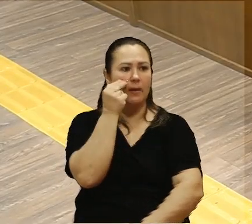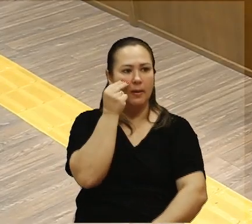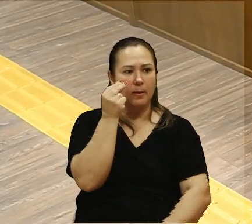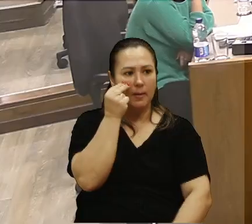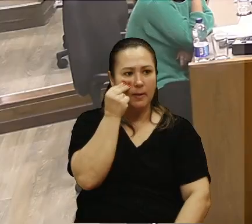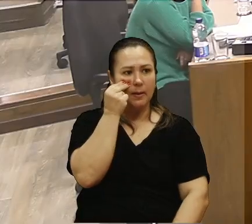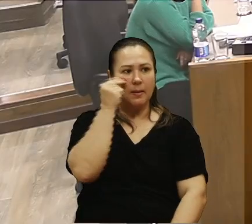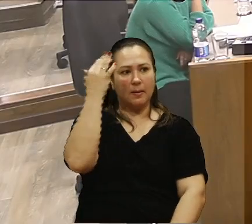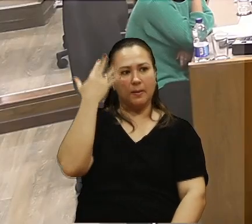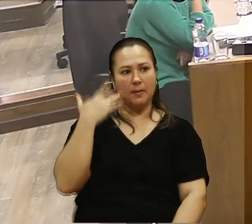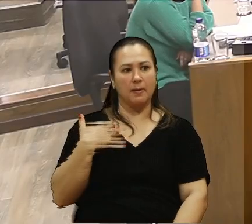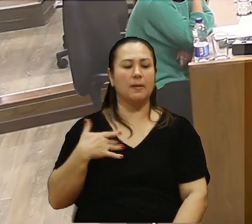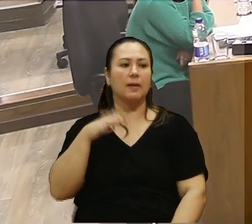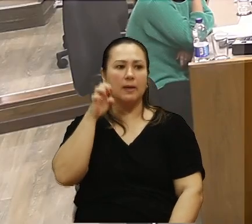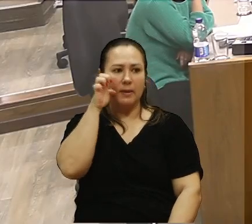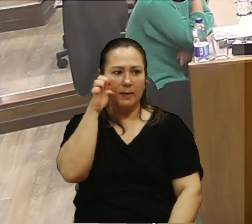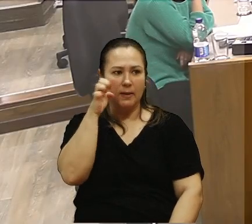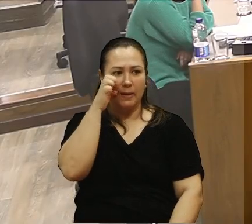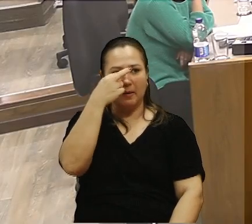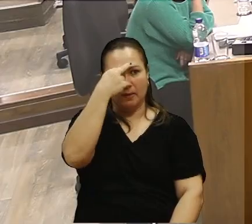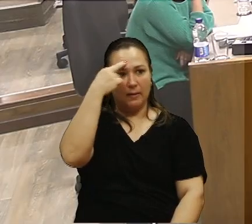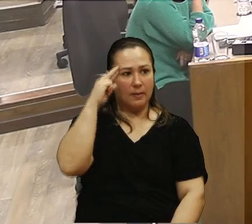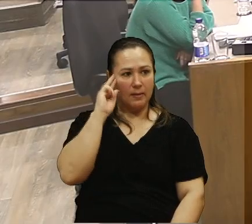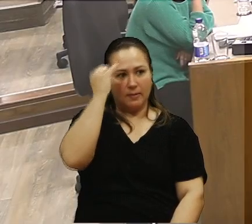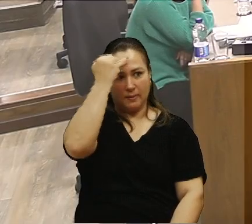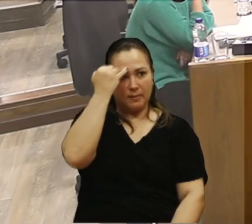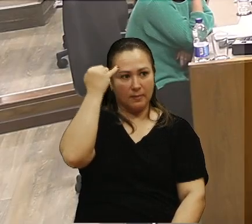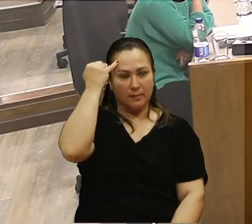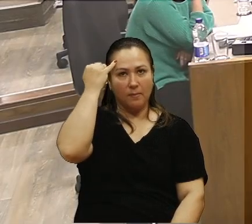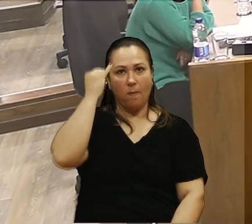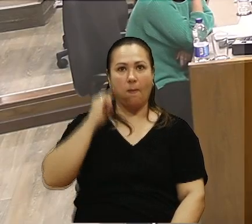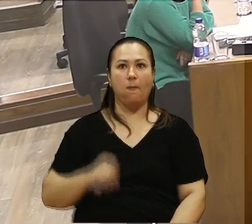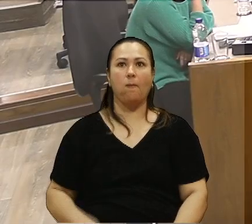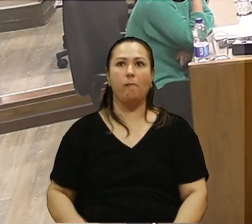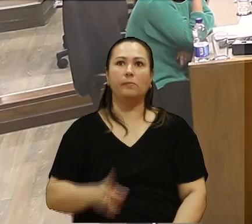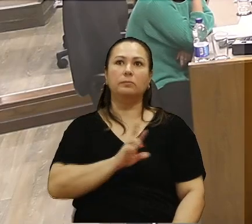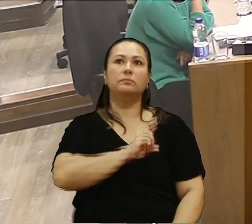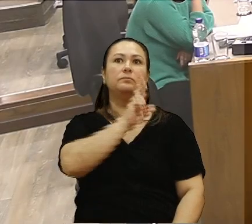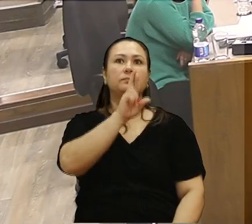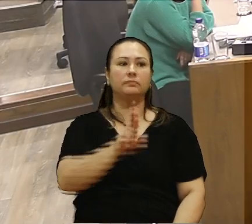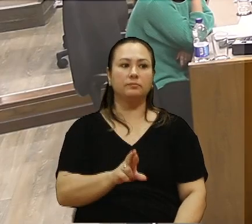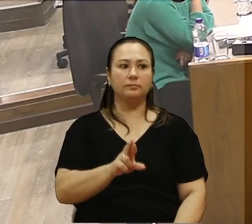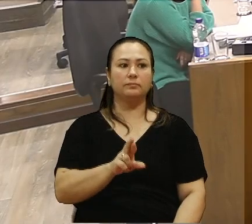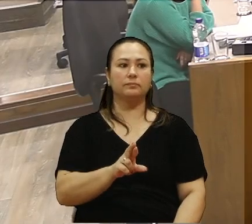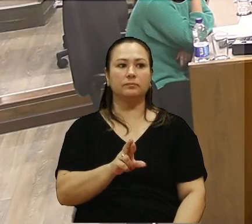Estela Balardim, Rafael Bueno e Zé D'Ambrós. E em representação,